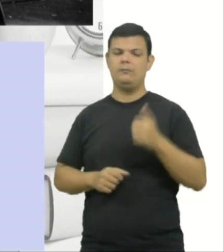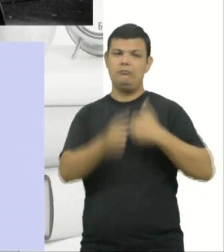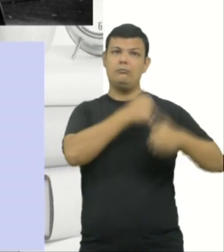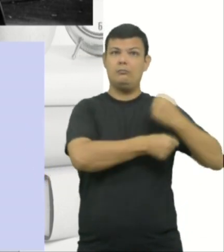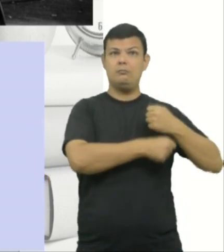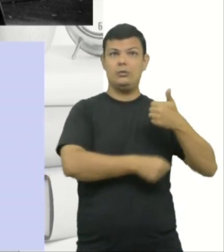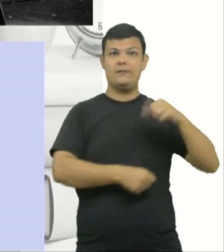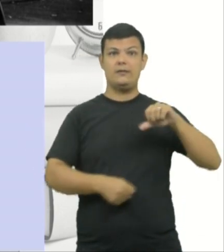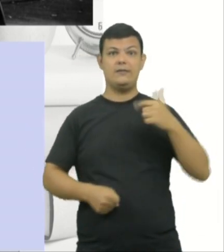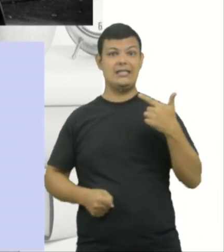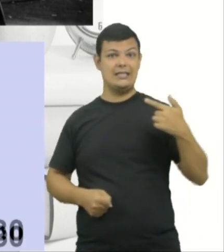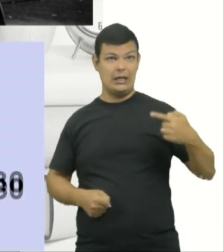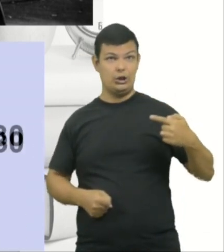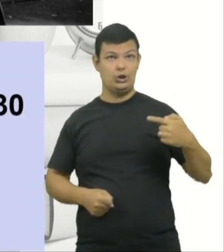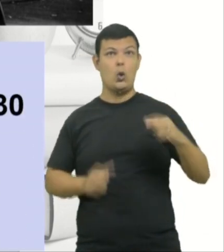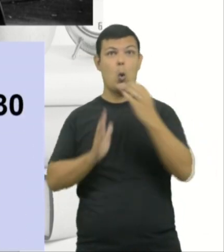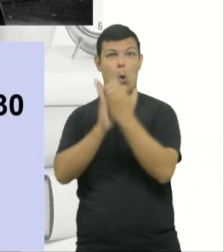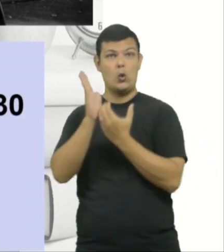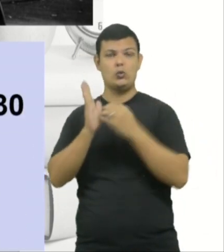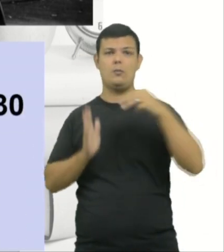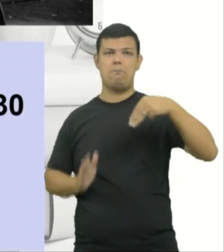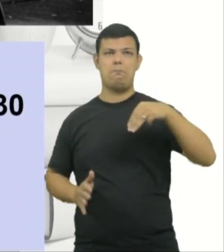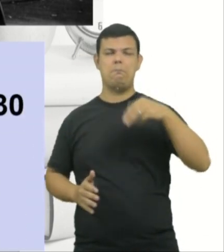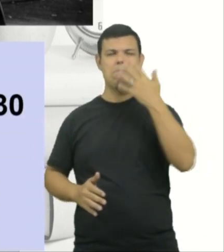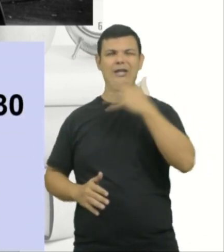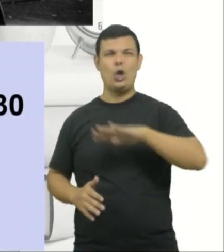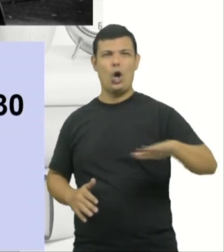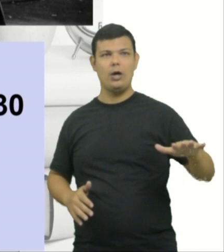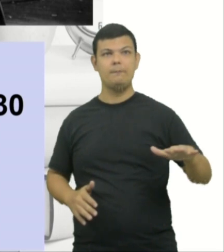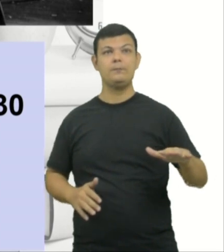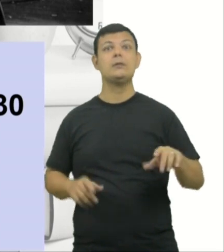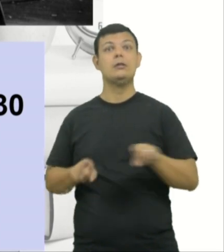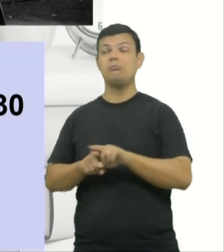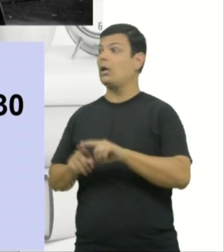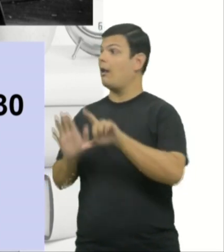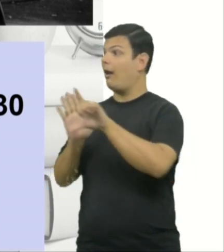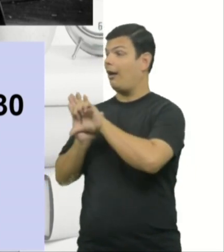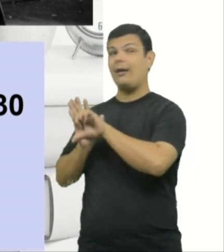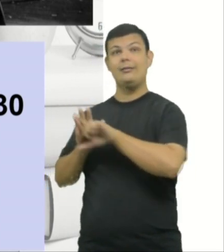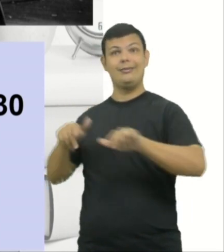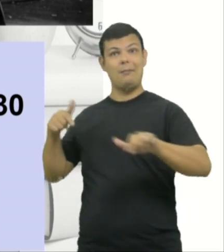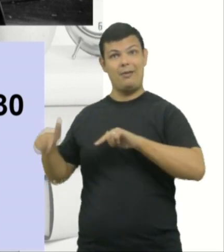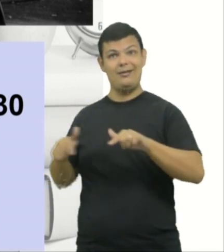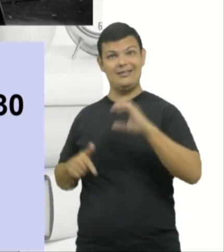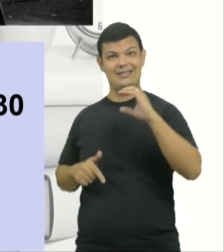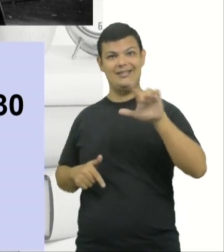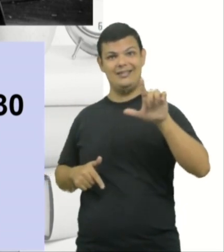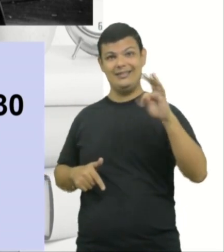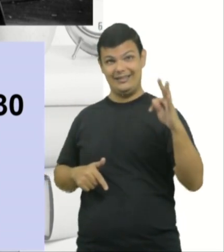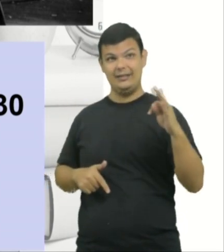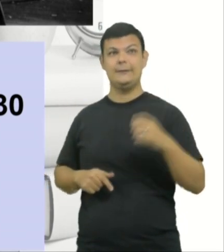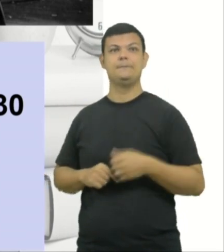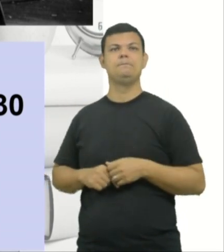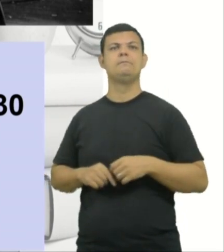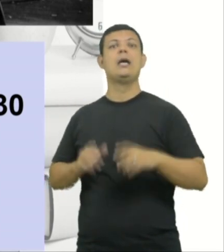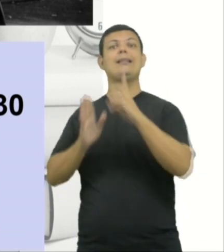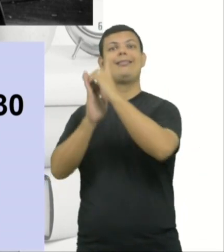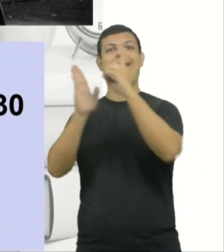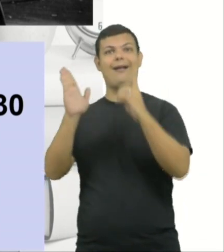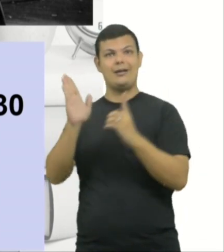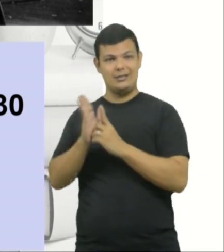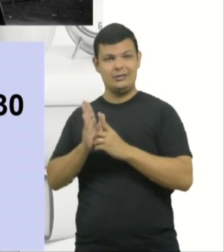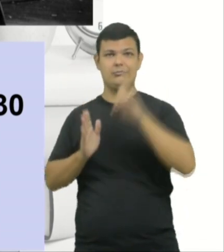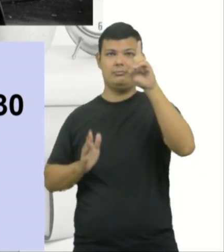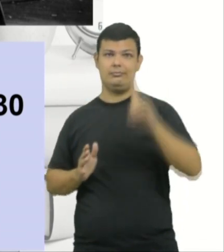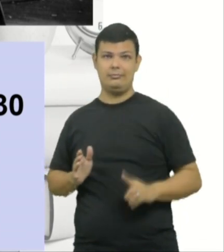1927, o Código de Menores, temos a consolidação das leis trabalhistas, que eu falei agora há pouco, temos a Declaração